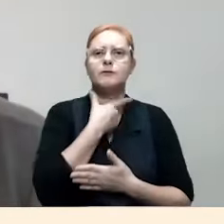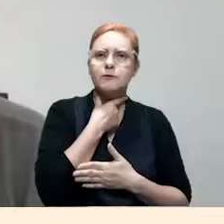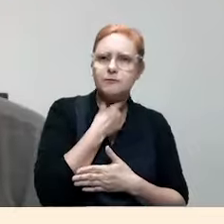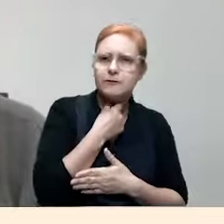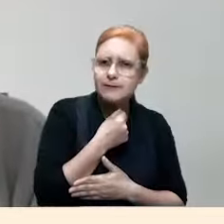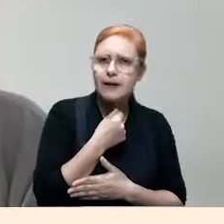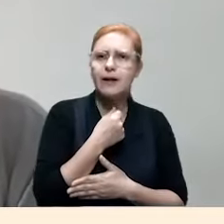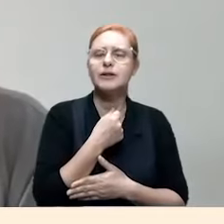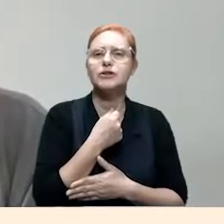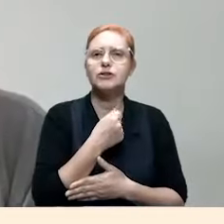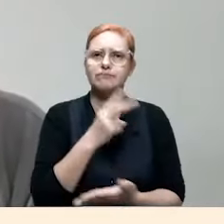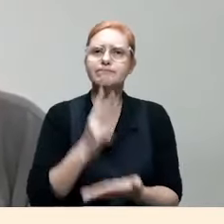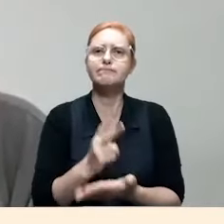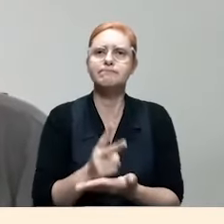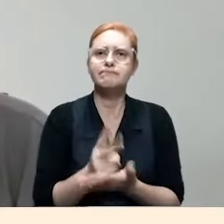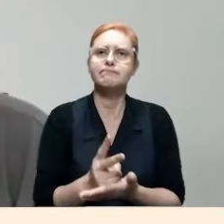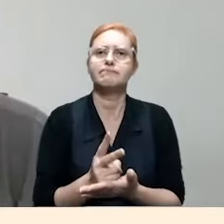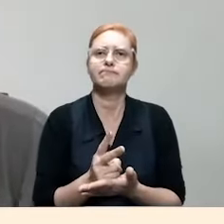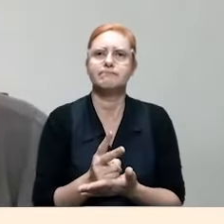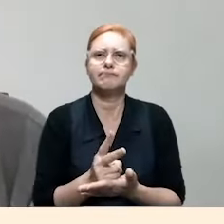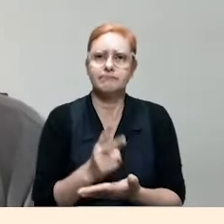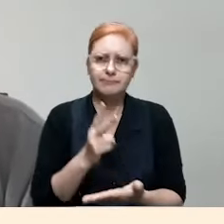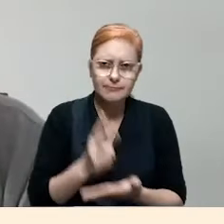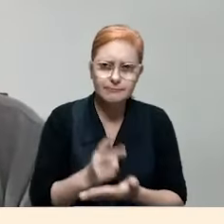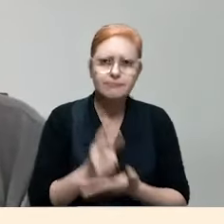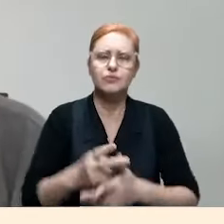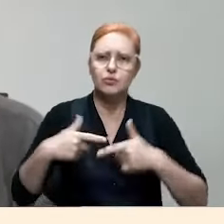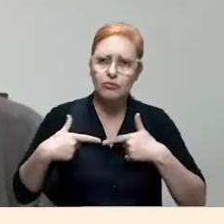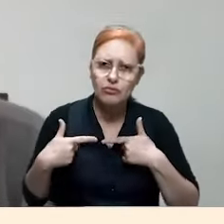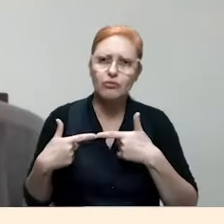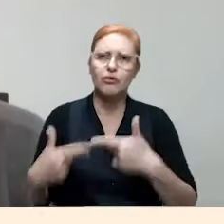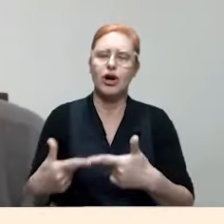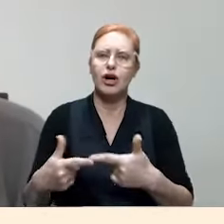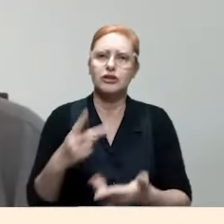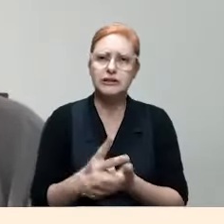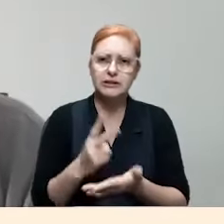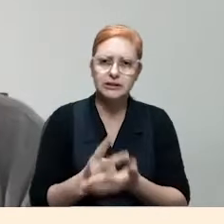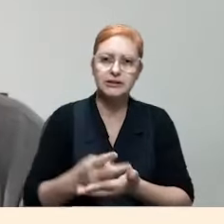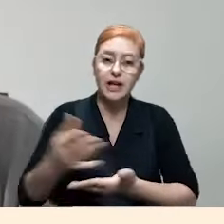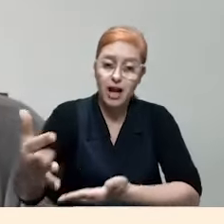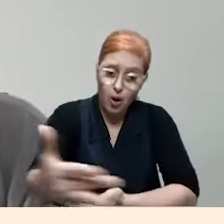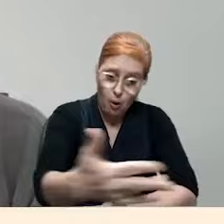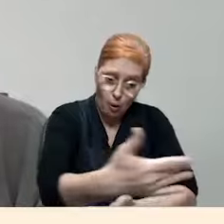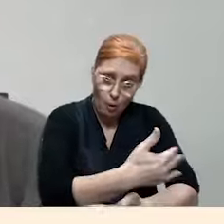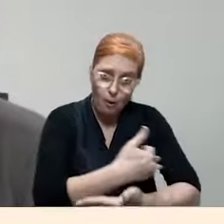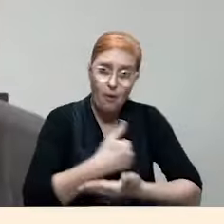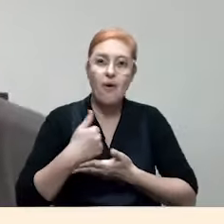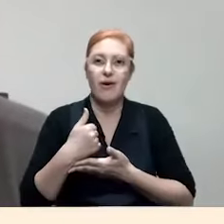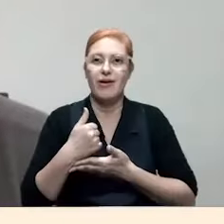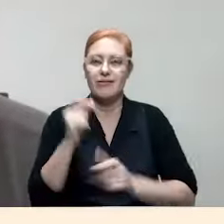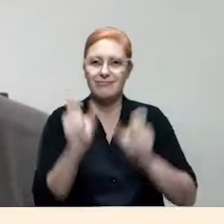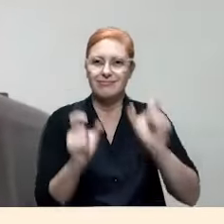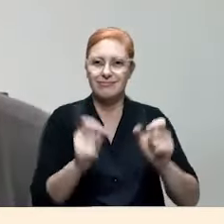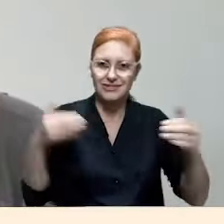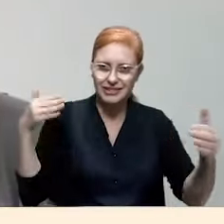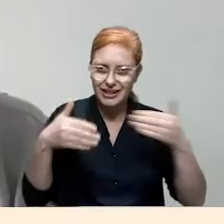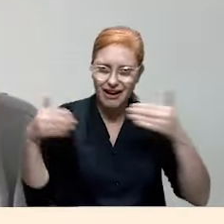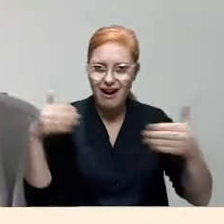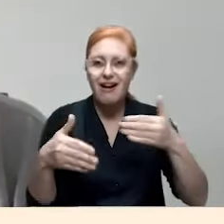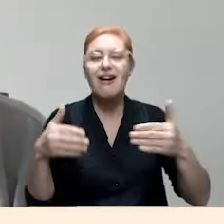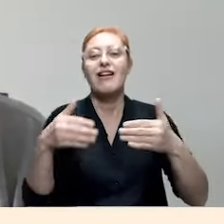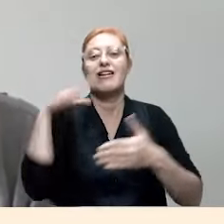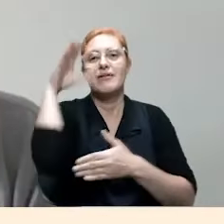de seguir lutando, de seguir acolhendo as que estão chegando, de aprendendo com